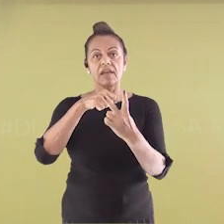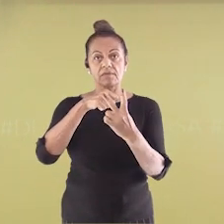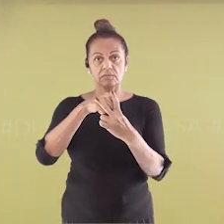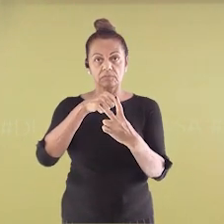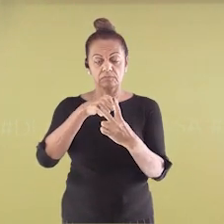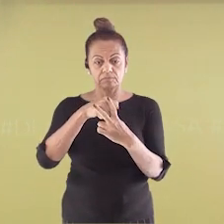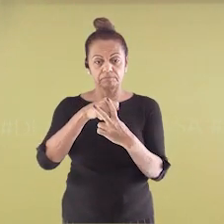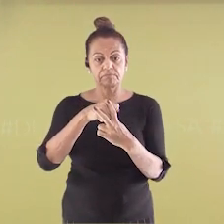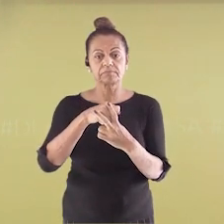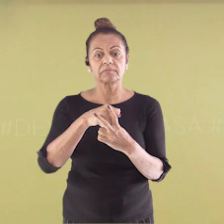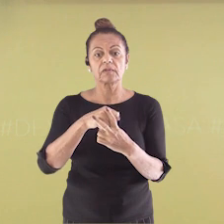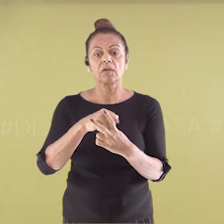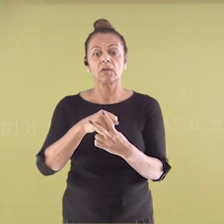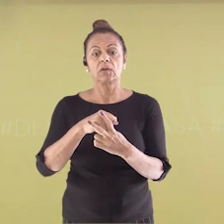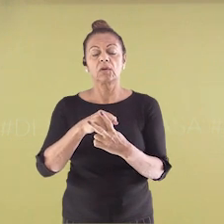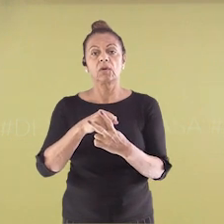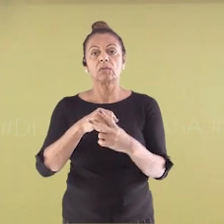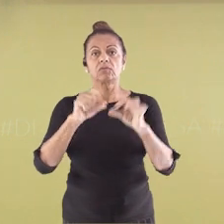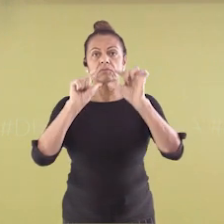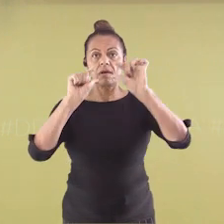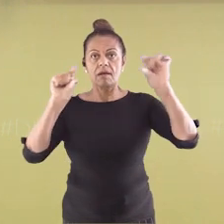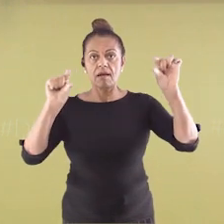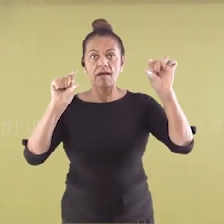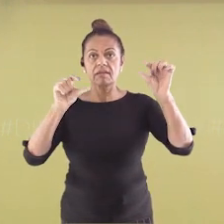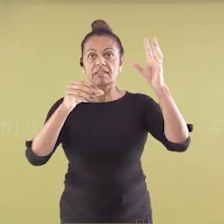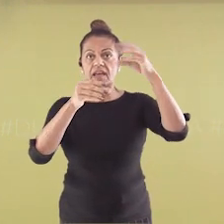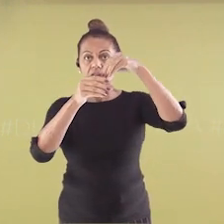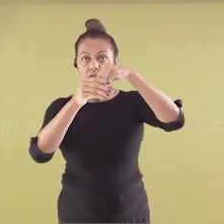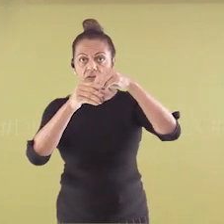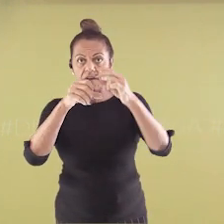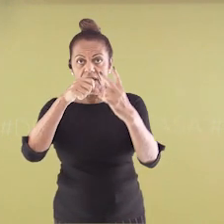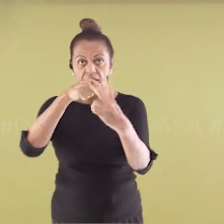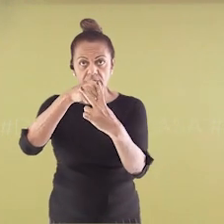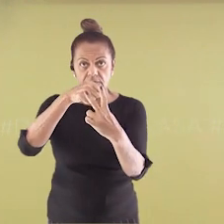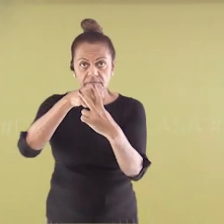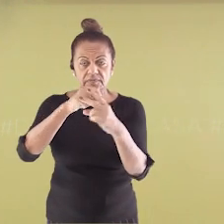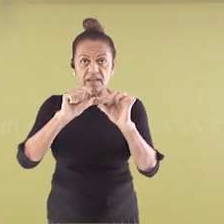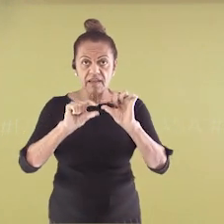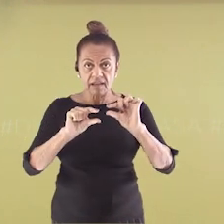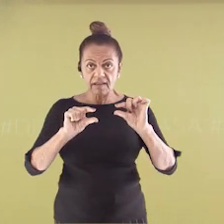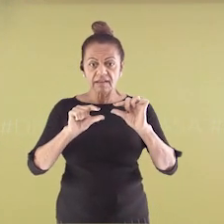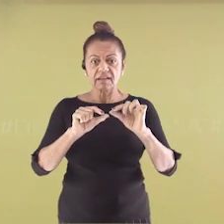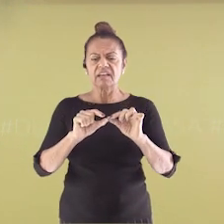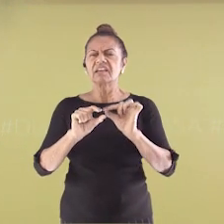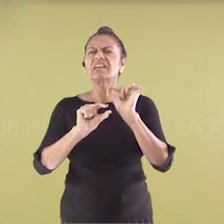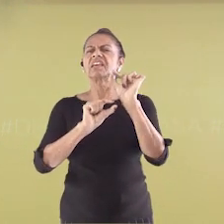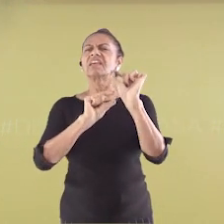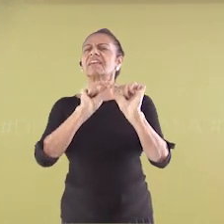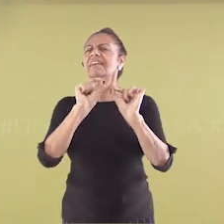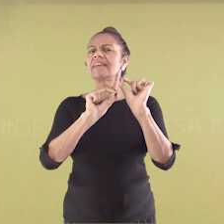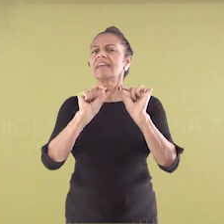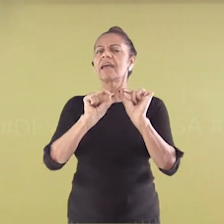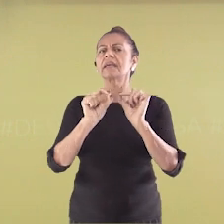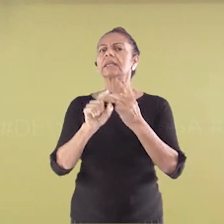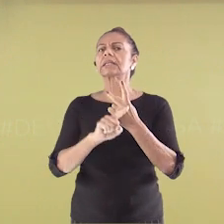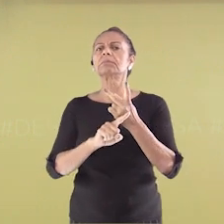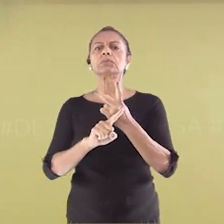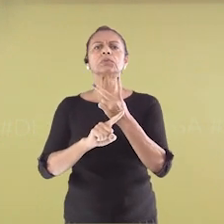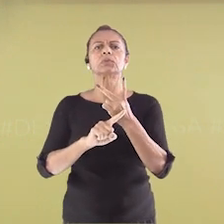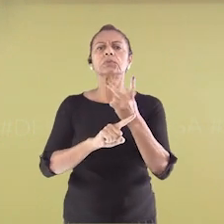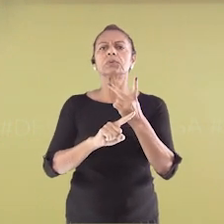verbos, ok? E a gente vai fazer a pergunta para eles. Quem procuram